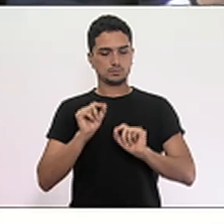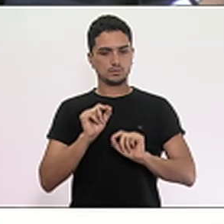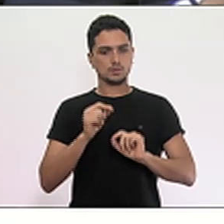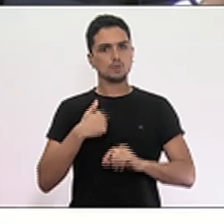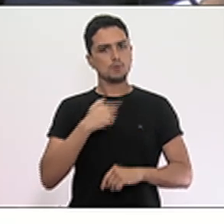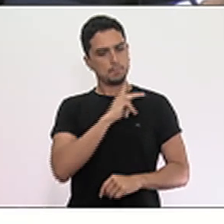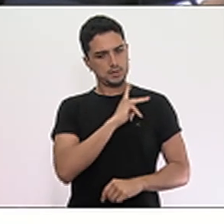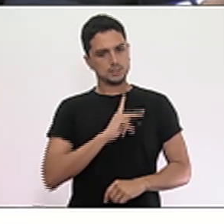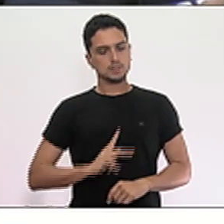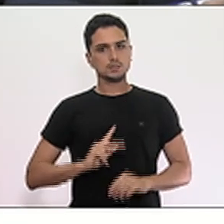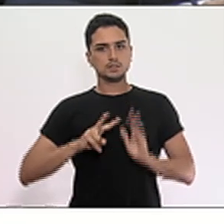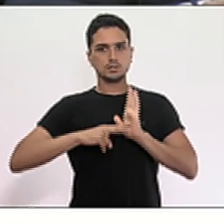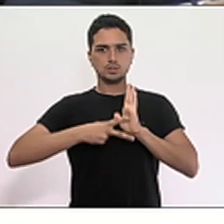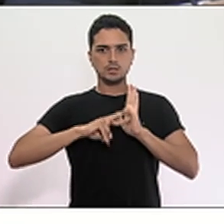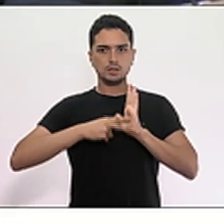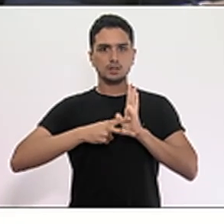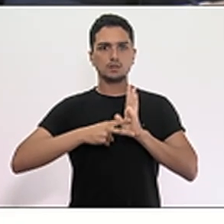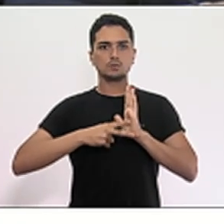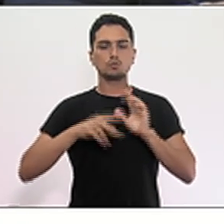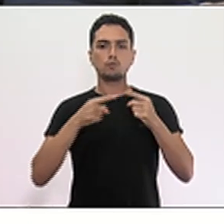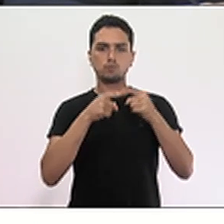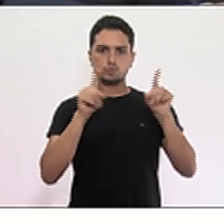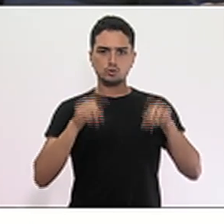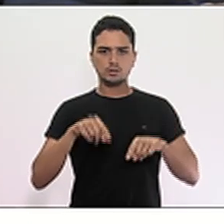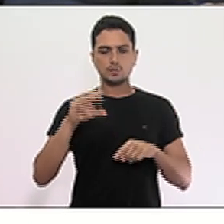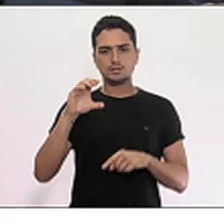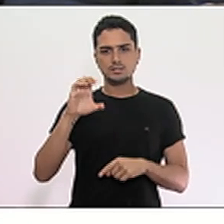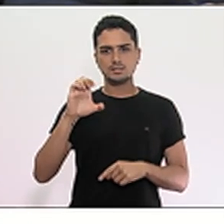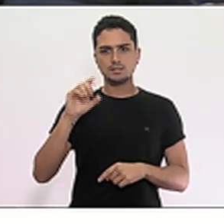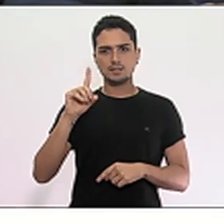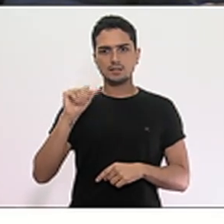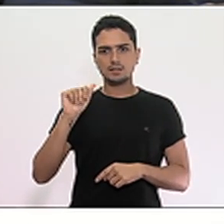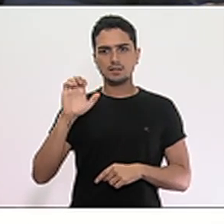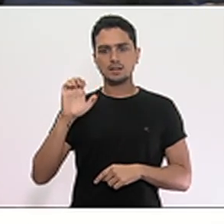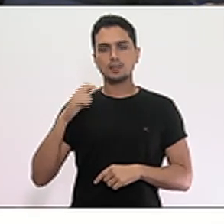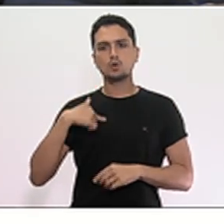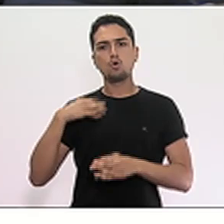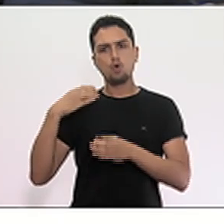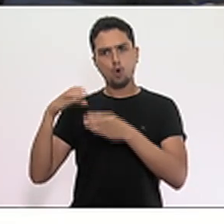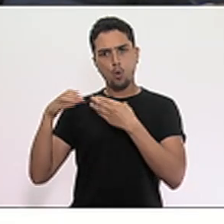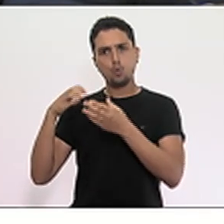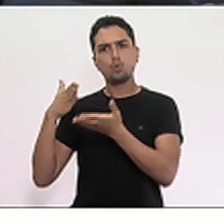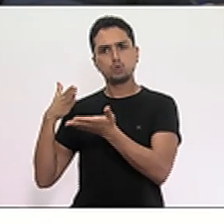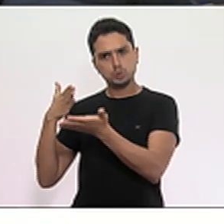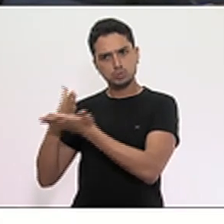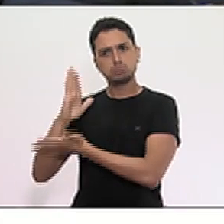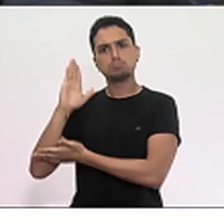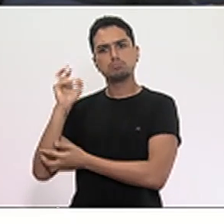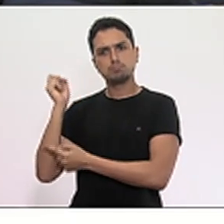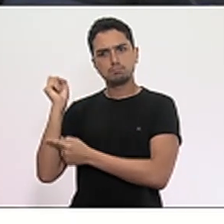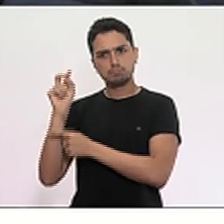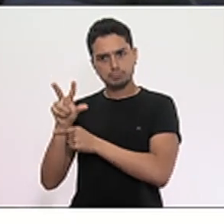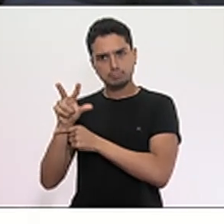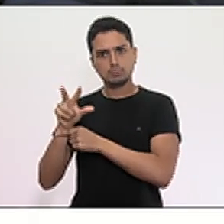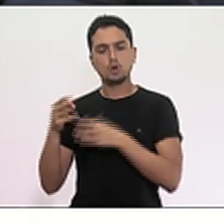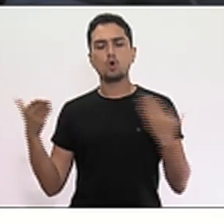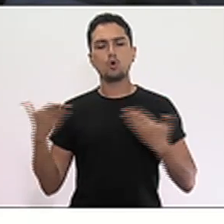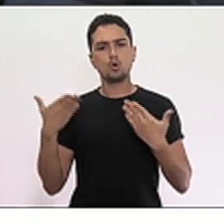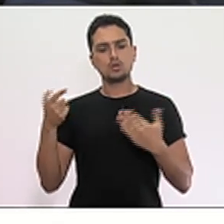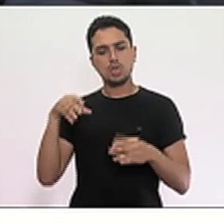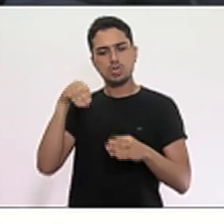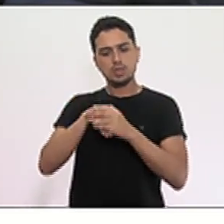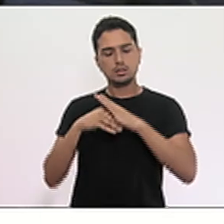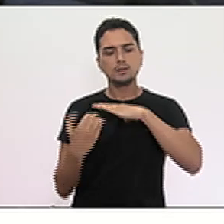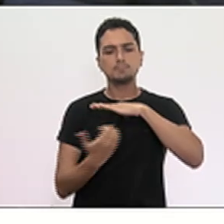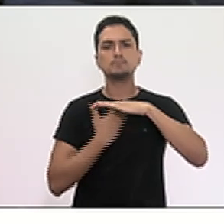sindicato, funcionário da SEDAI por 31 anos e 4 meses, concursado, dizer que hoje, dentro da nossa empresa, deputado, a gente